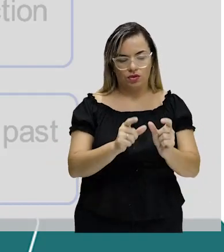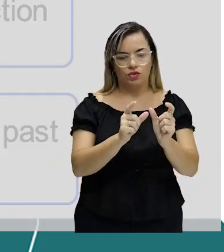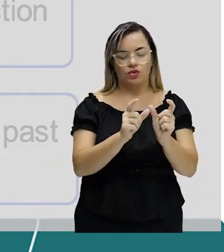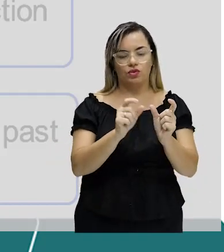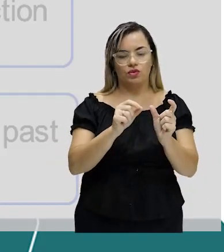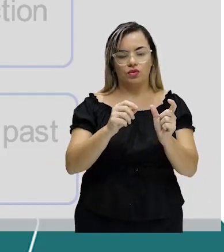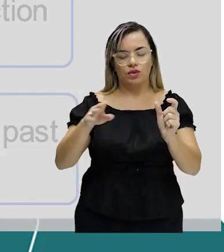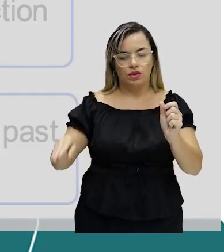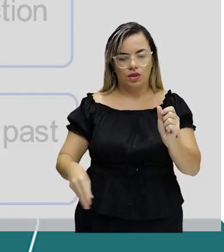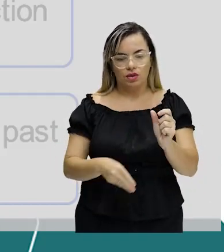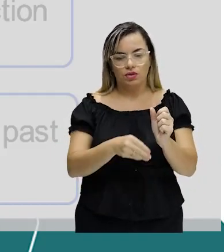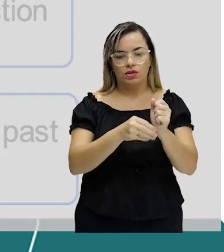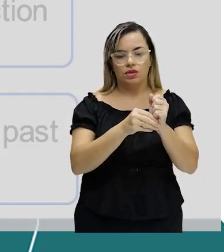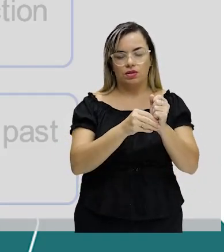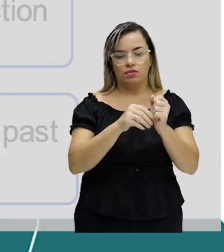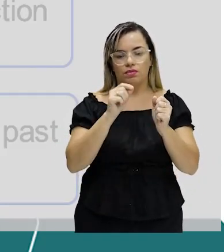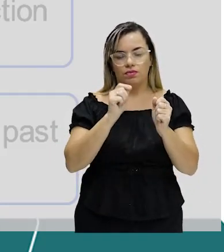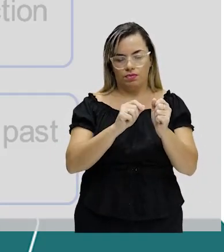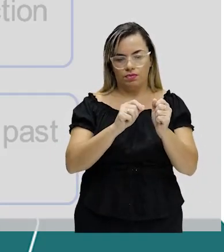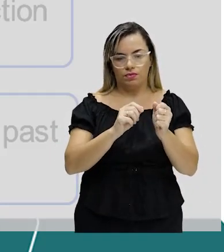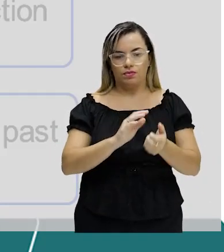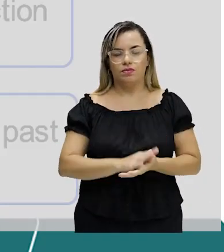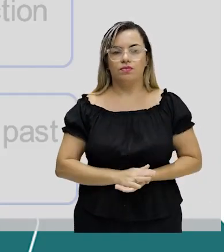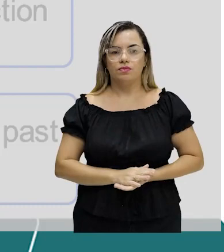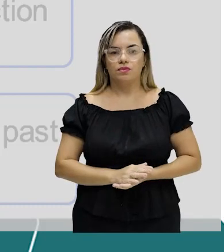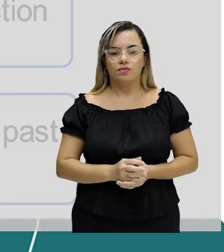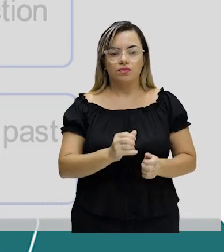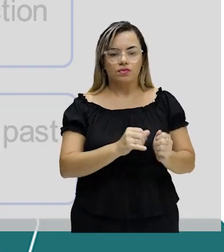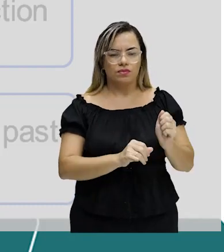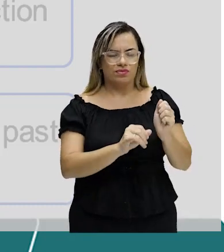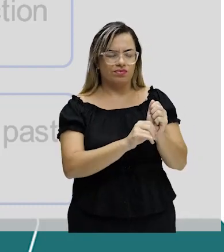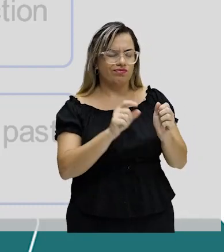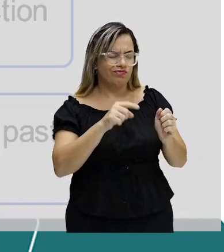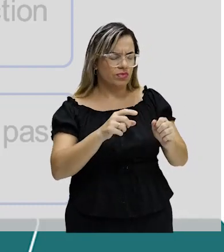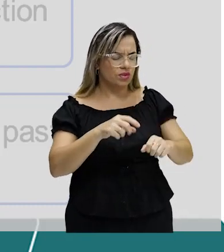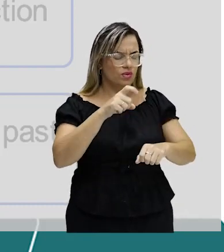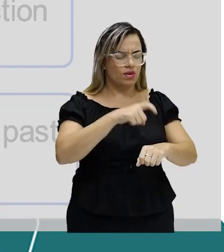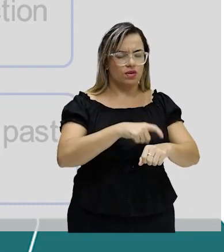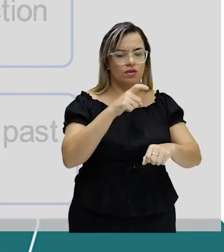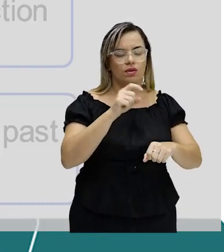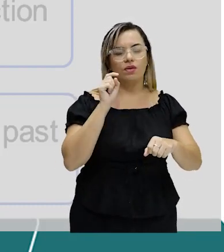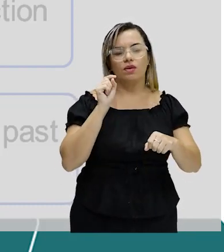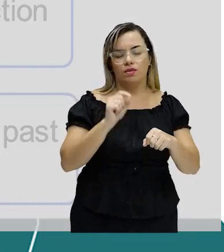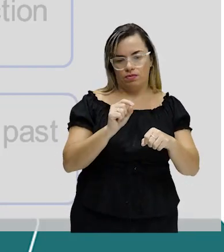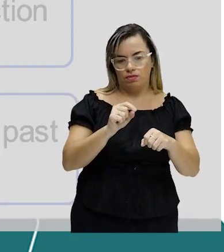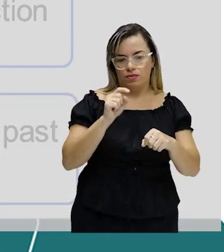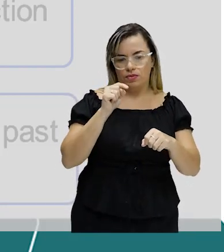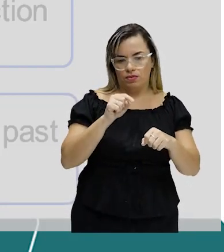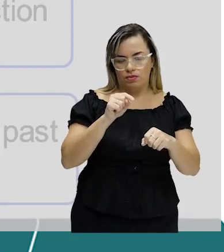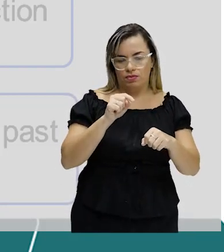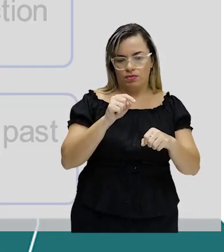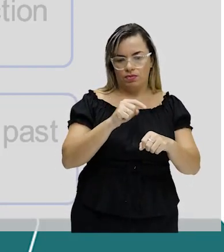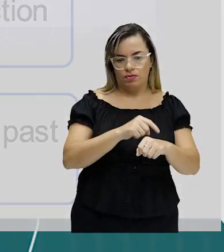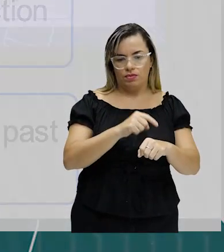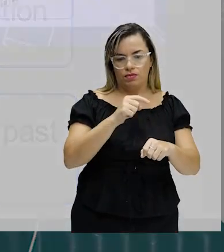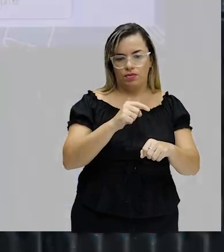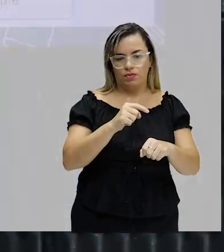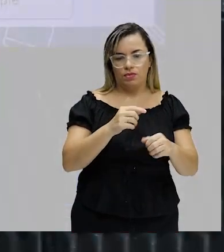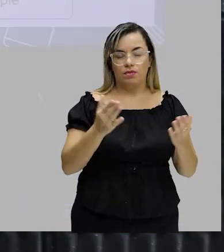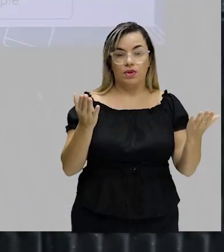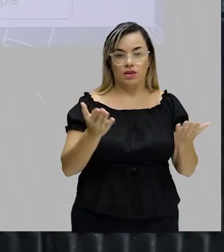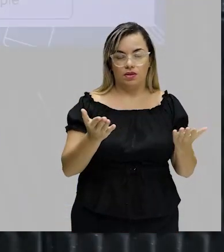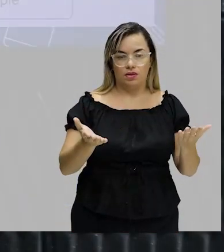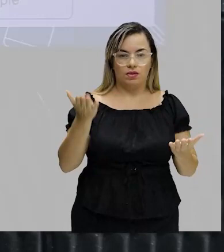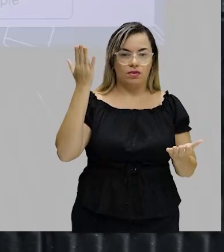O que é esse algo? Ele ajuda a gente a identificar o tempo. Então, se aquele tempo verbal é presente, passado